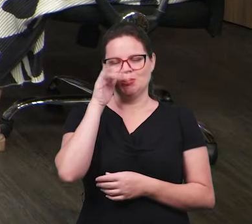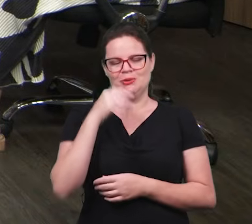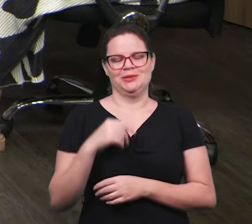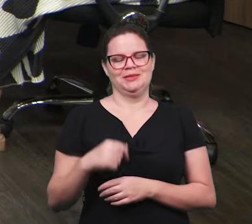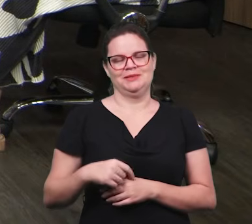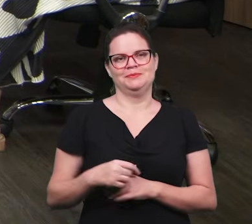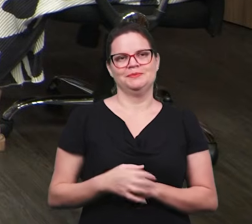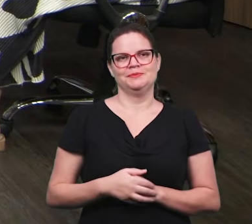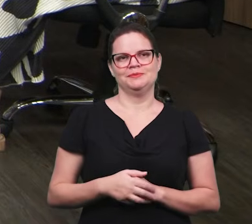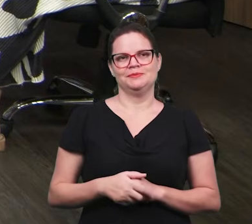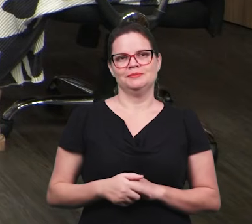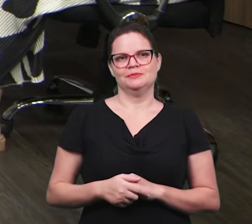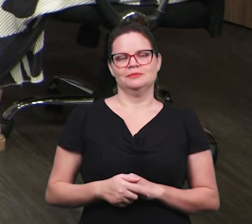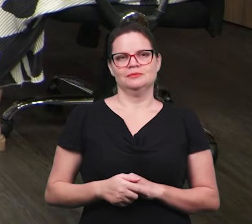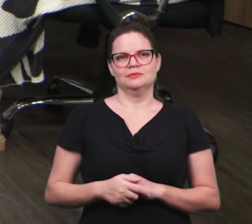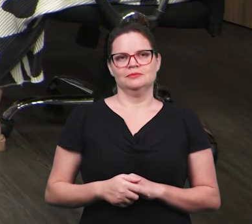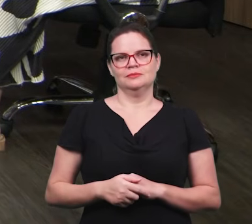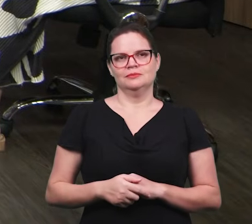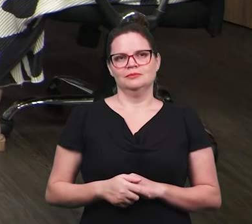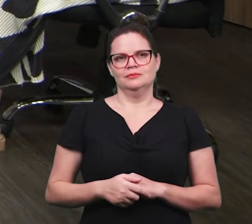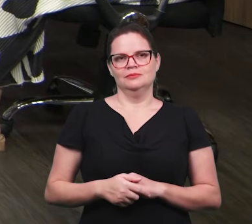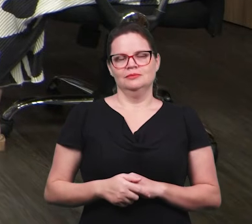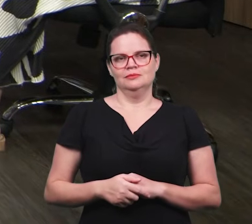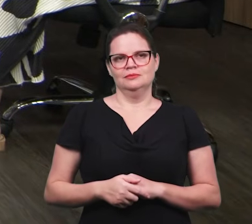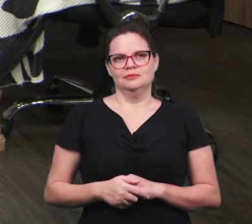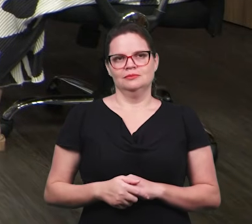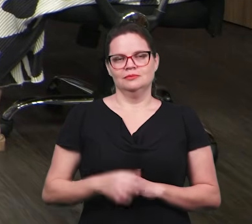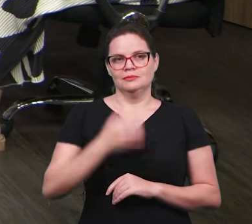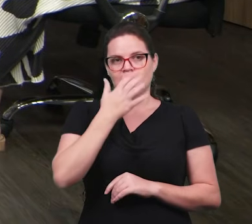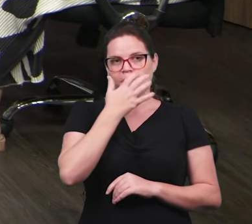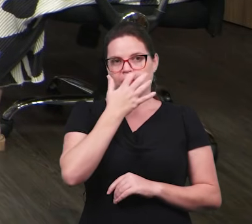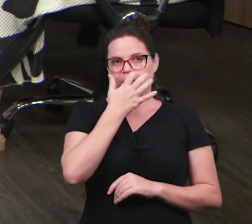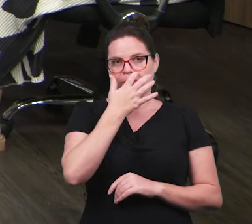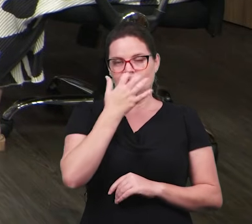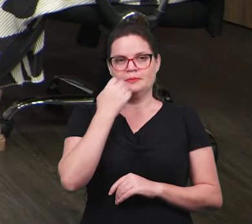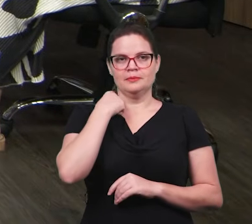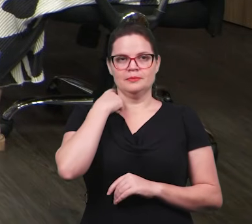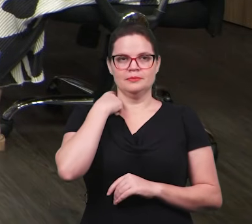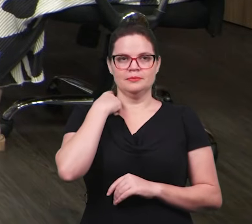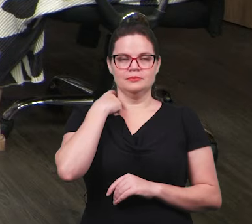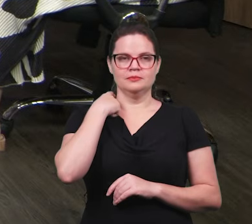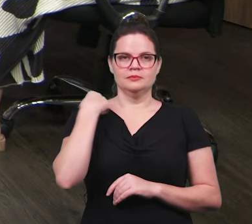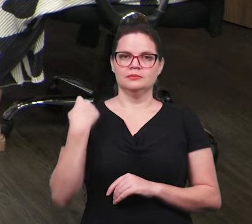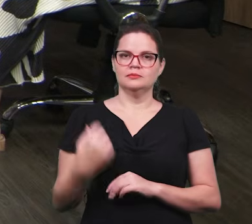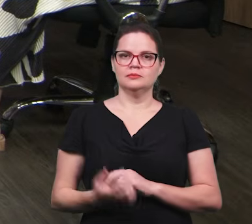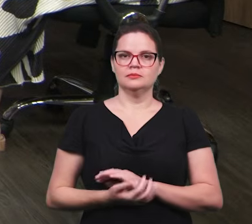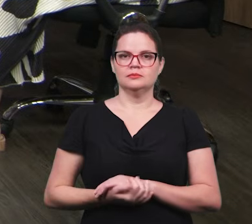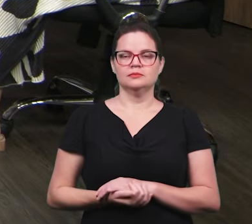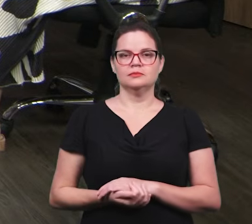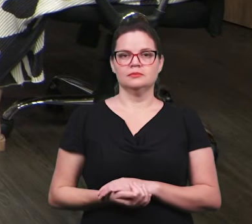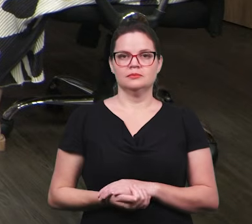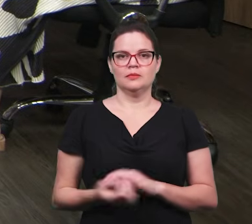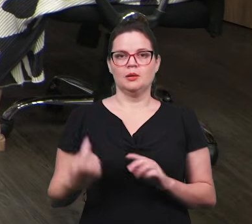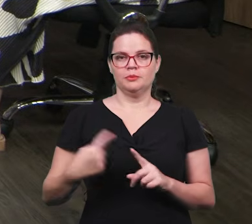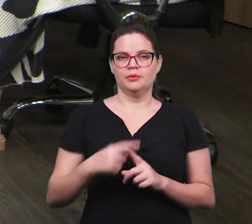gente, naturalmente, existe o serviço que você realiza durante